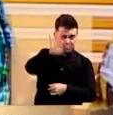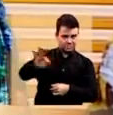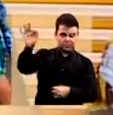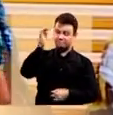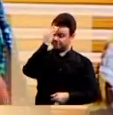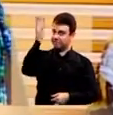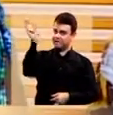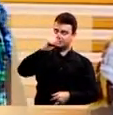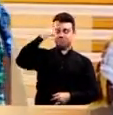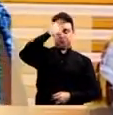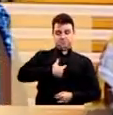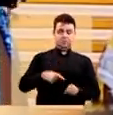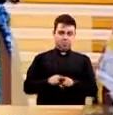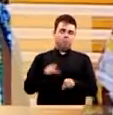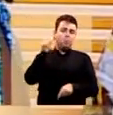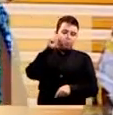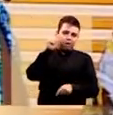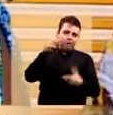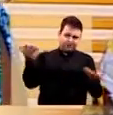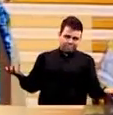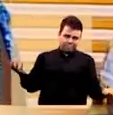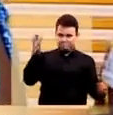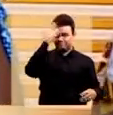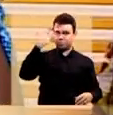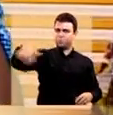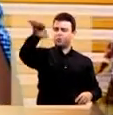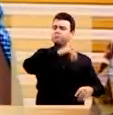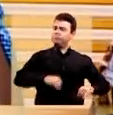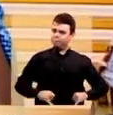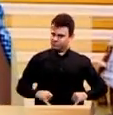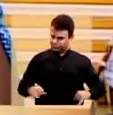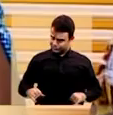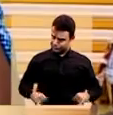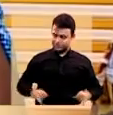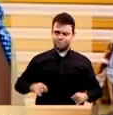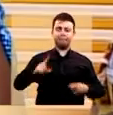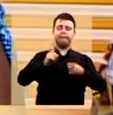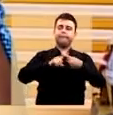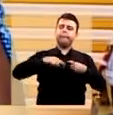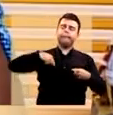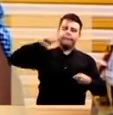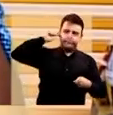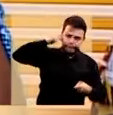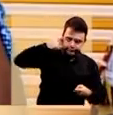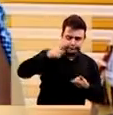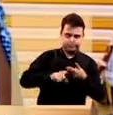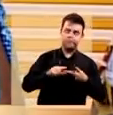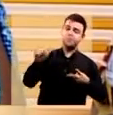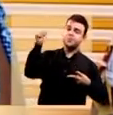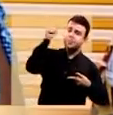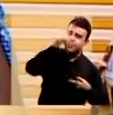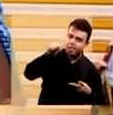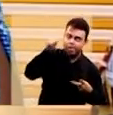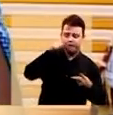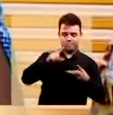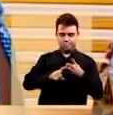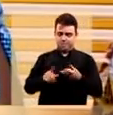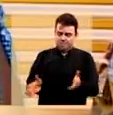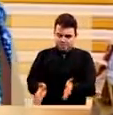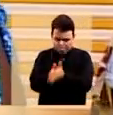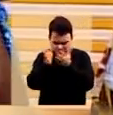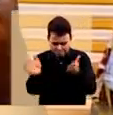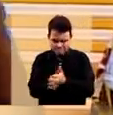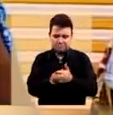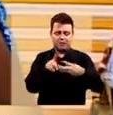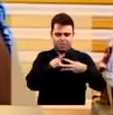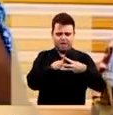Sobretudo, não é fácil ser mulher negra, porque a gente sofre. Sofre por ser negra e por ser mulher E se é pobre, sofre por ser